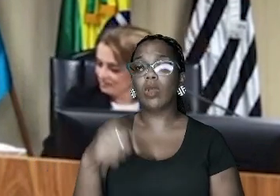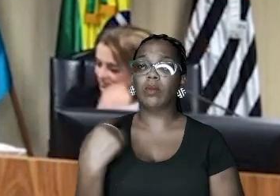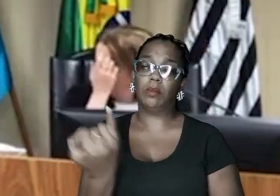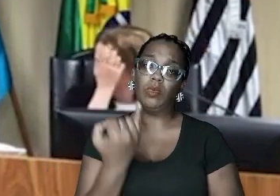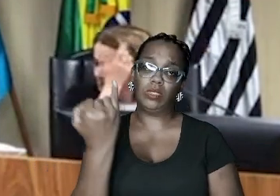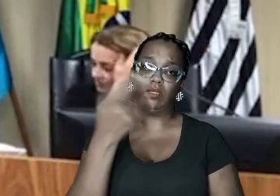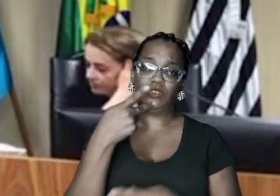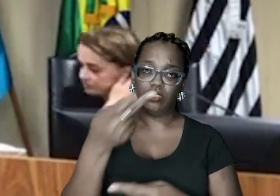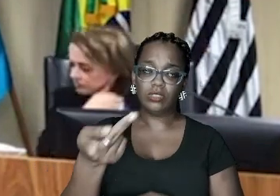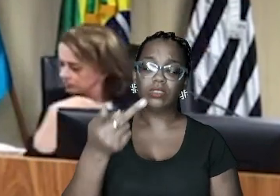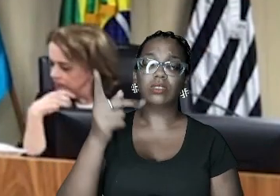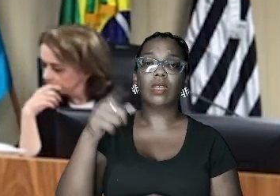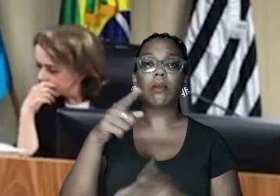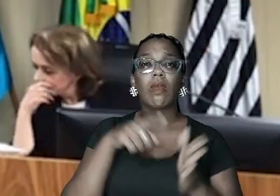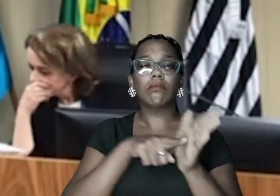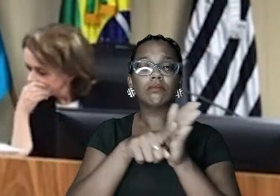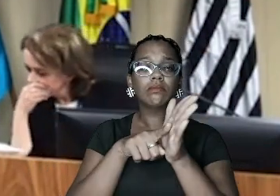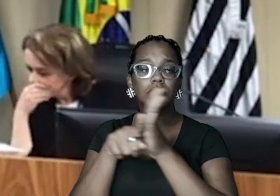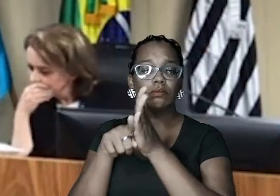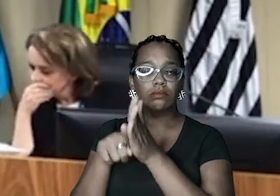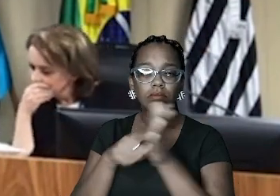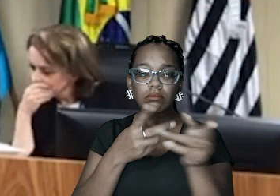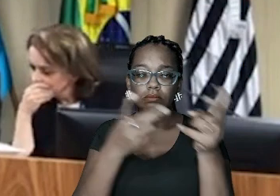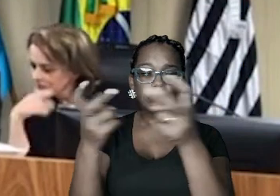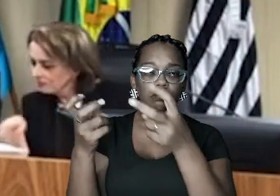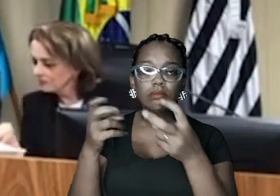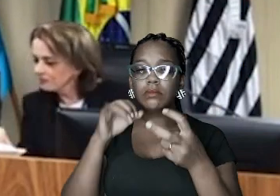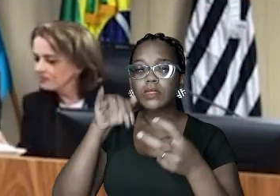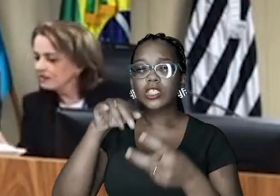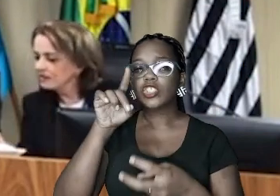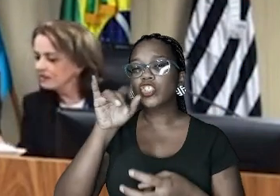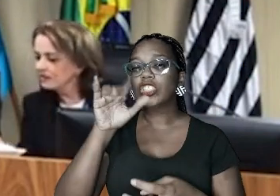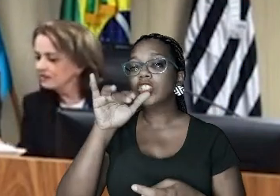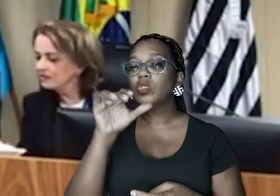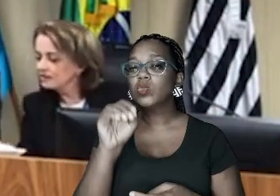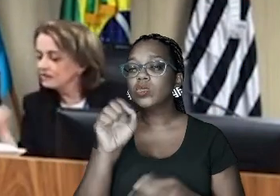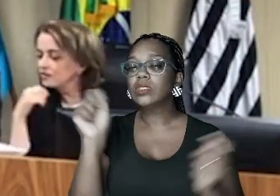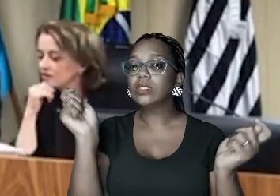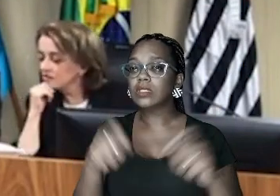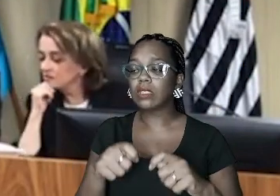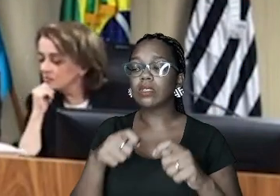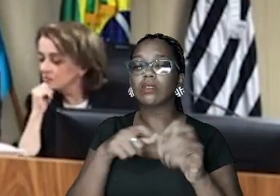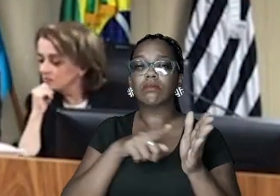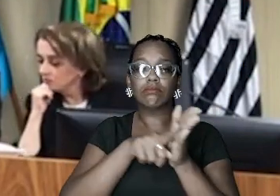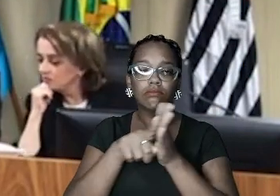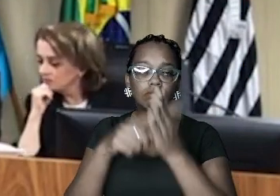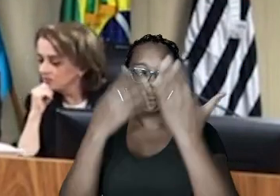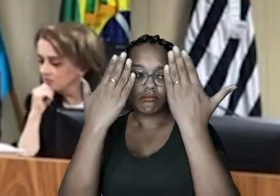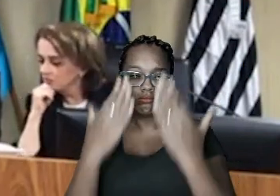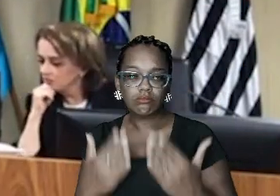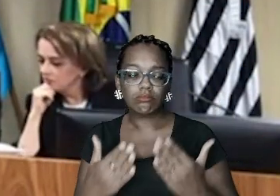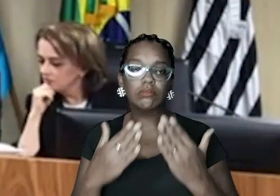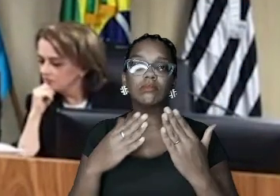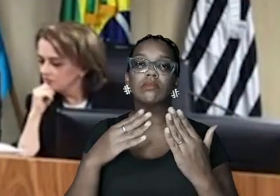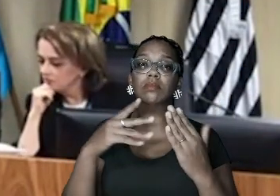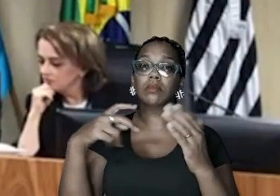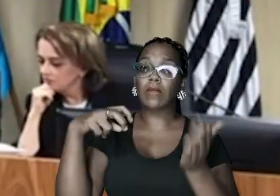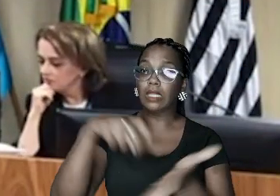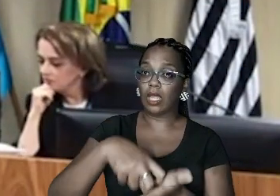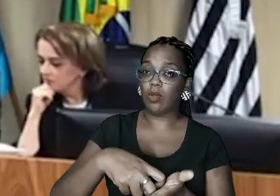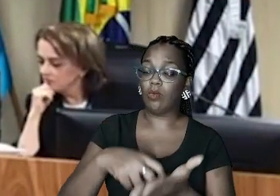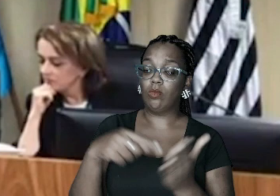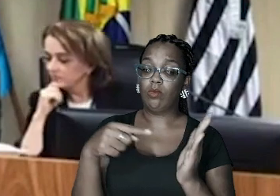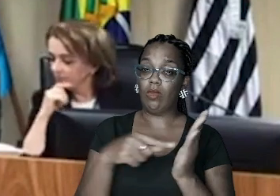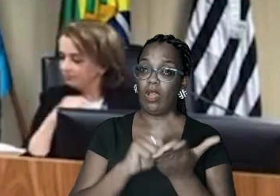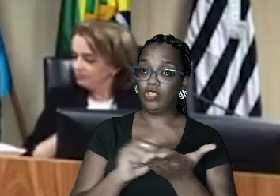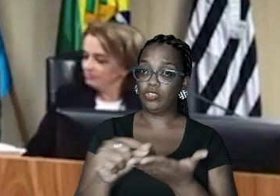para a verificação de indícios que devem ser interpretados na serra penal a luz do artigo 239 do nosso